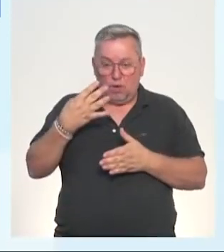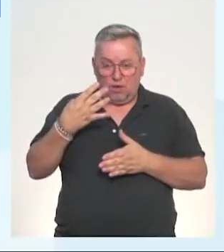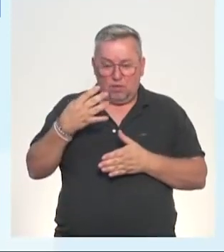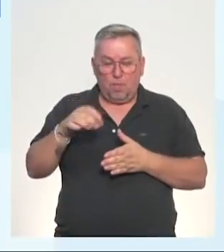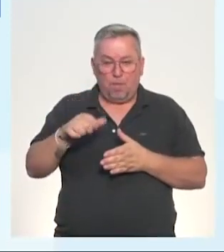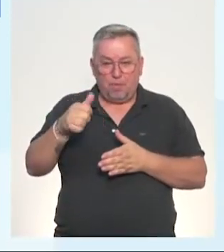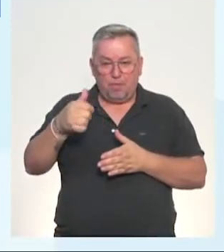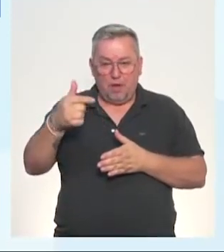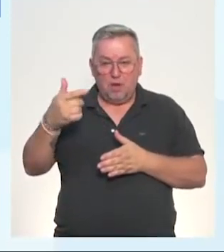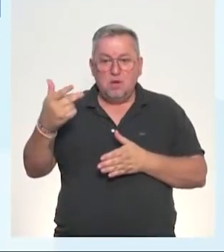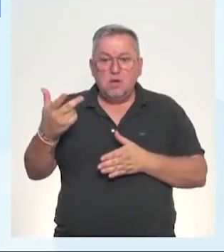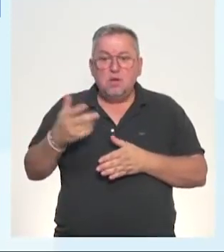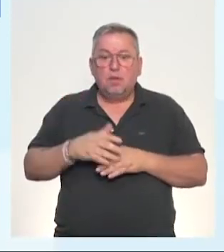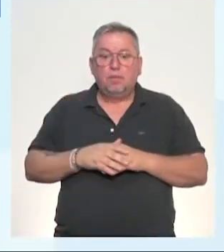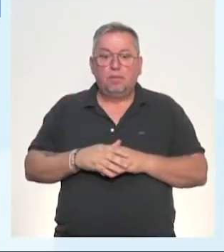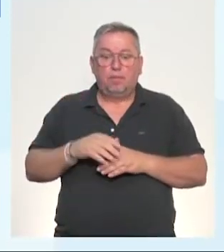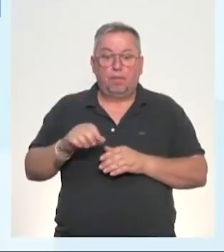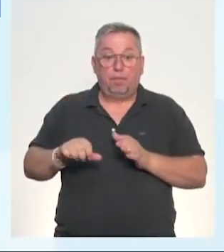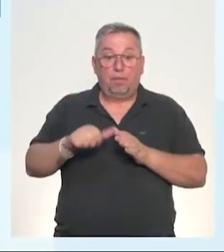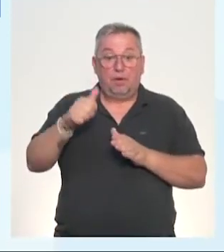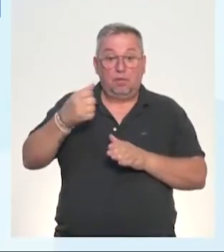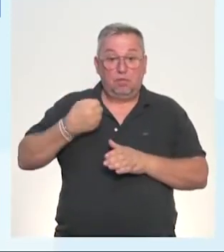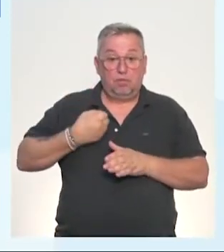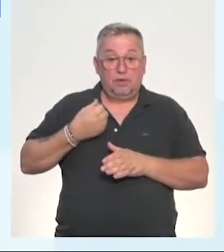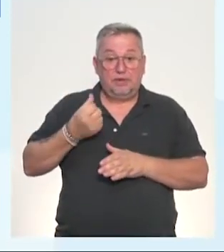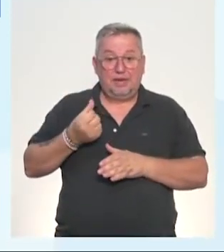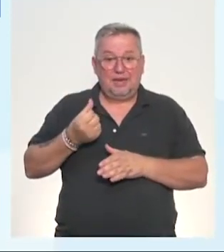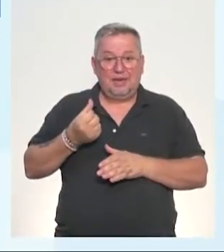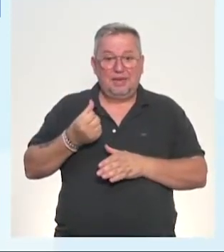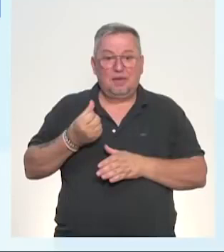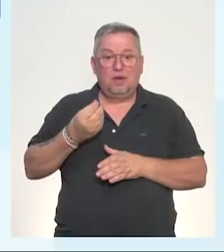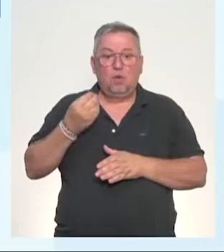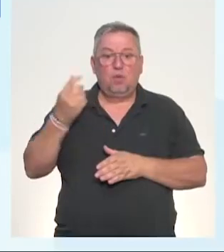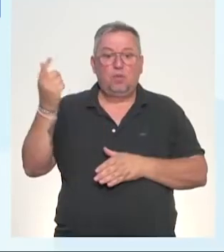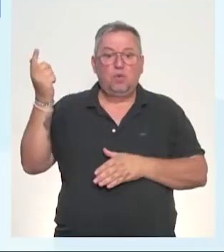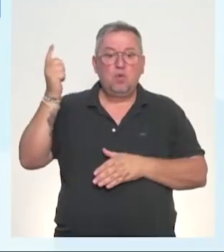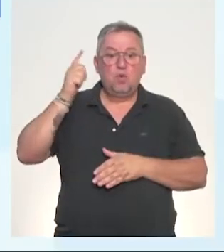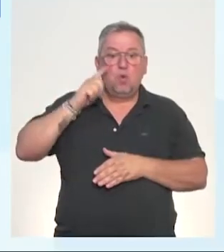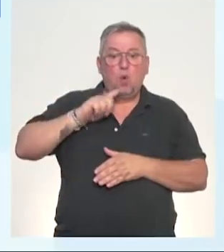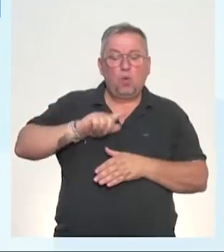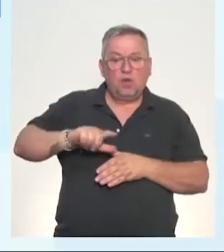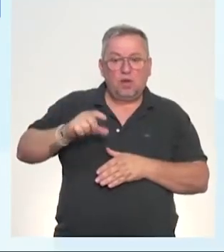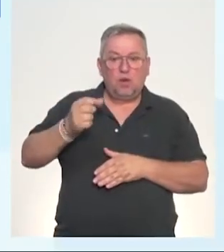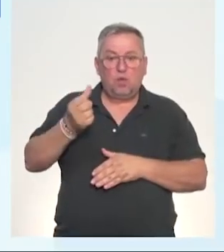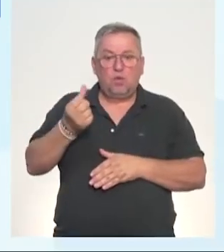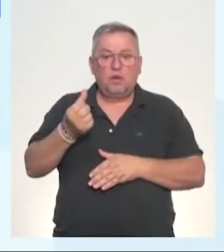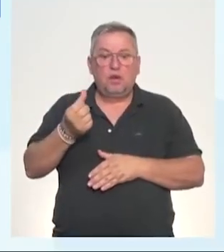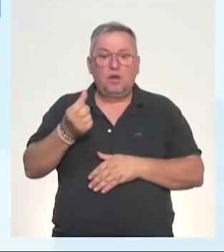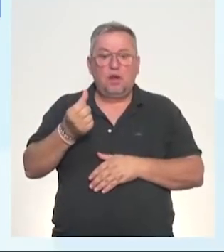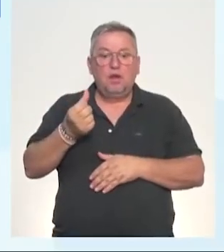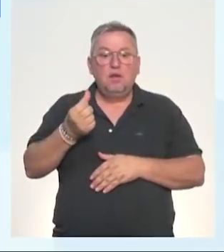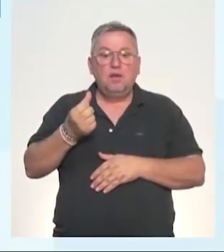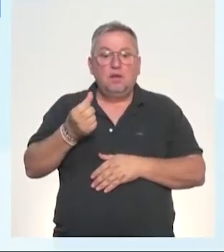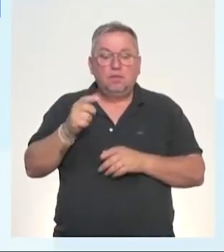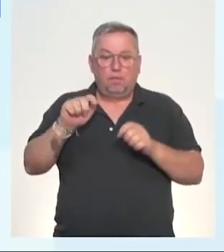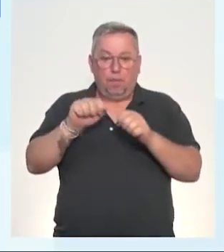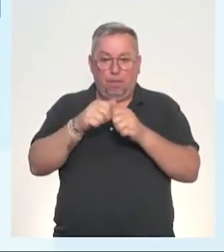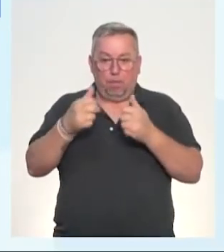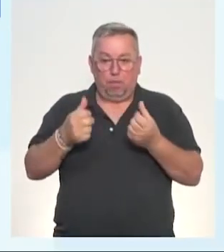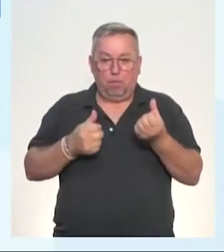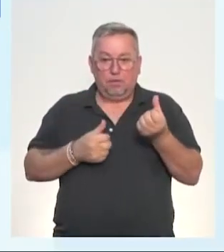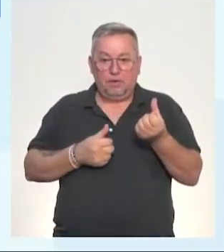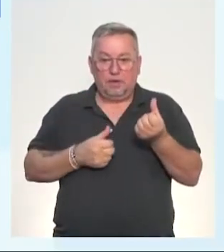vocês. Primeiro elemento, perceba que é o 6. Como que eu consigo esse 6? Tá? Eu faço o produto dos